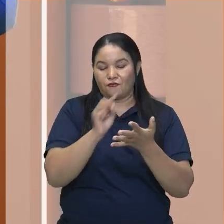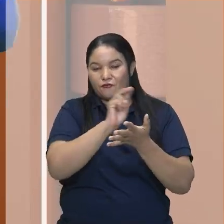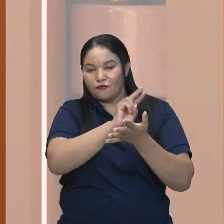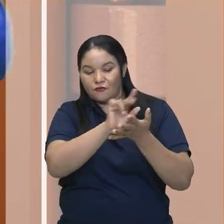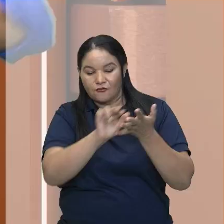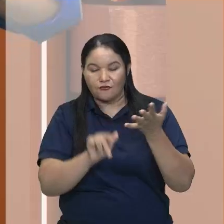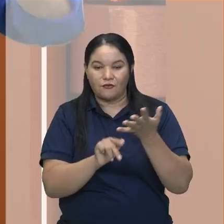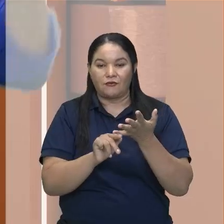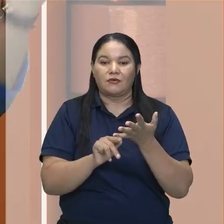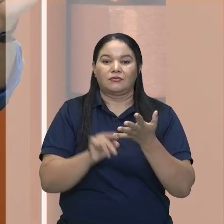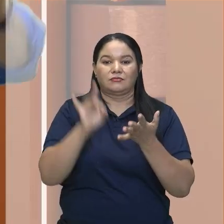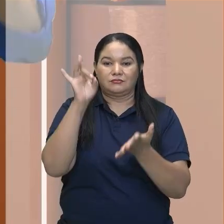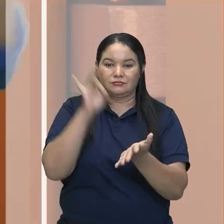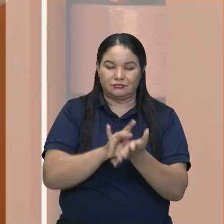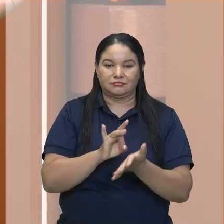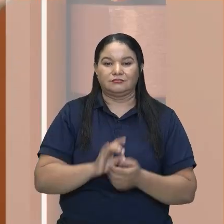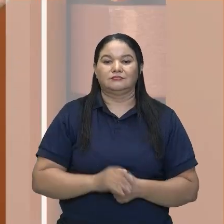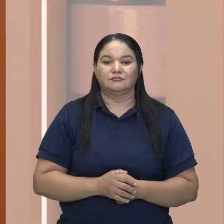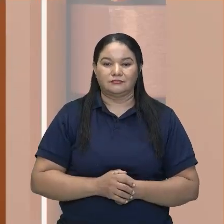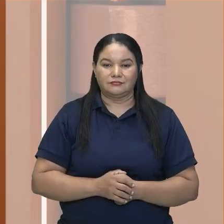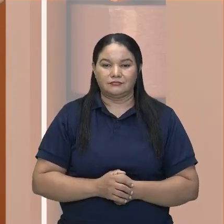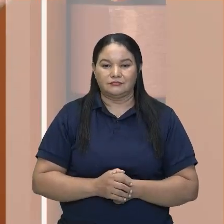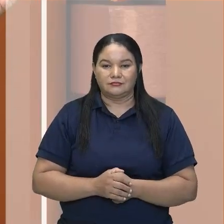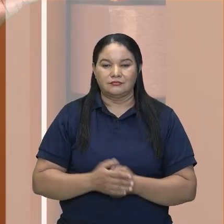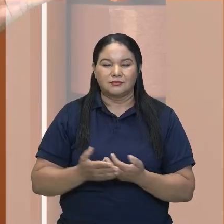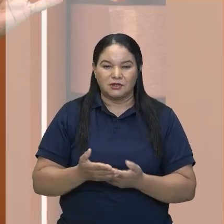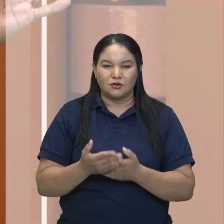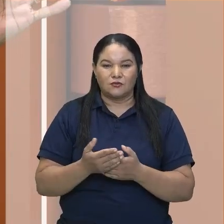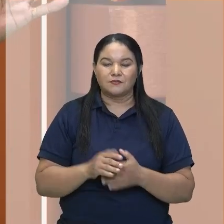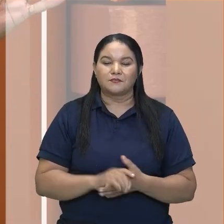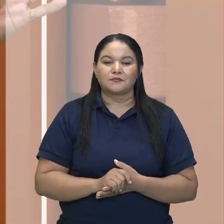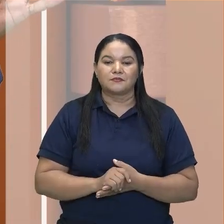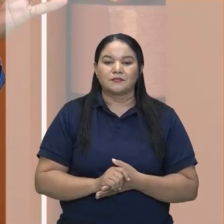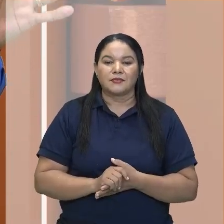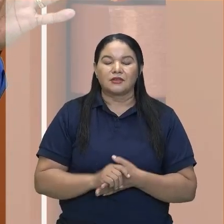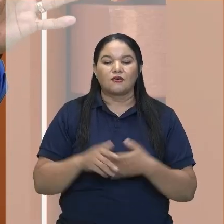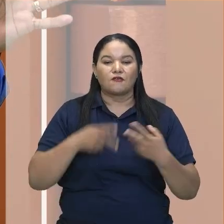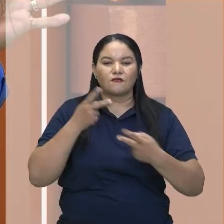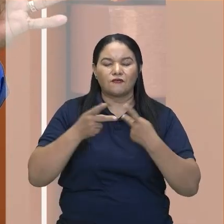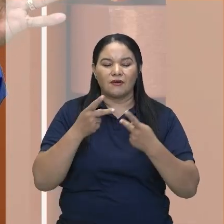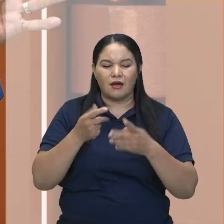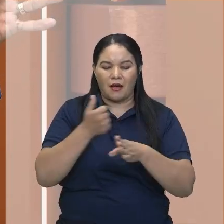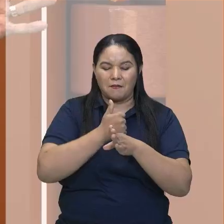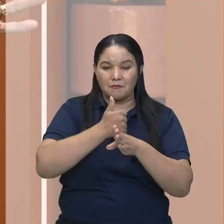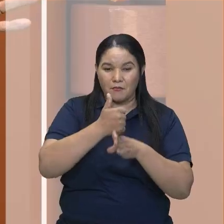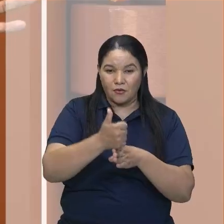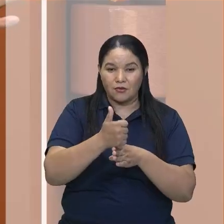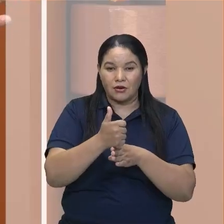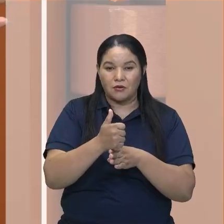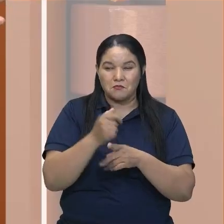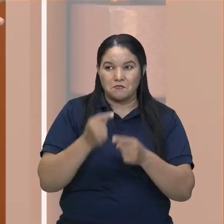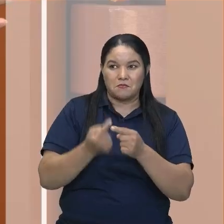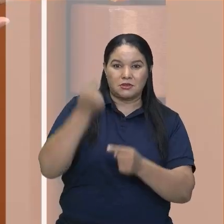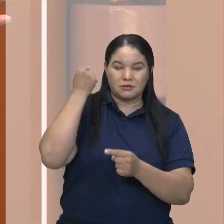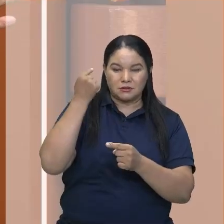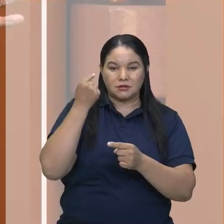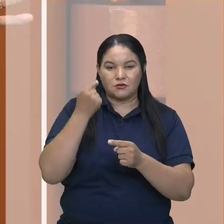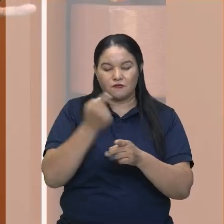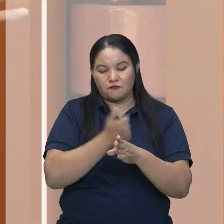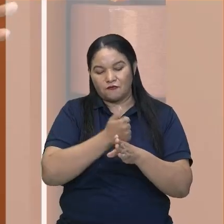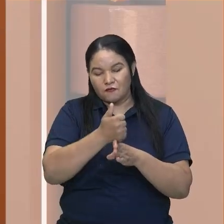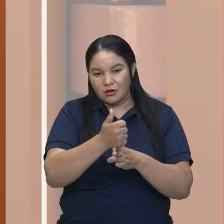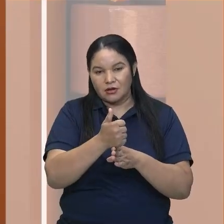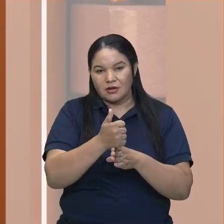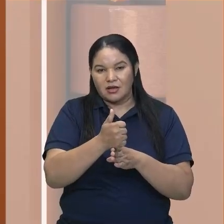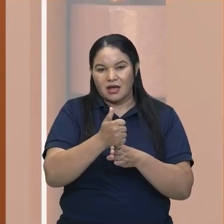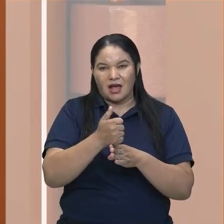Olha só, quando Nietzsche derruba e quebra a questão da moral lá atrás, né? Ele não está dizendo que não deva